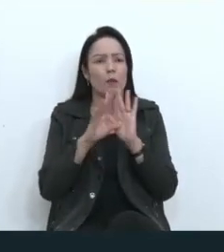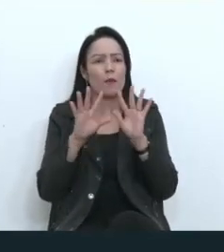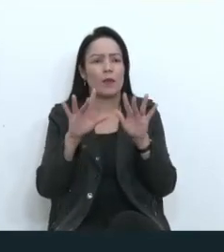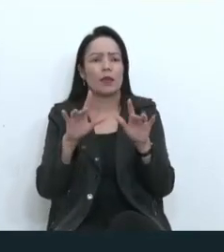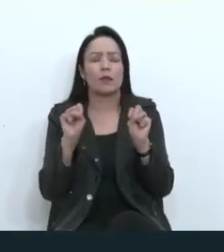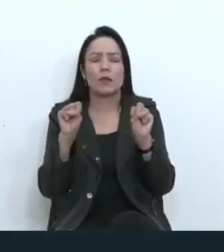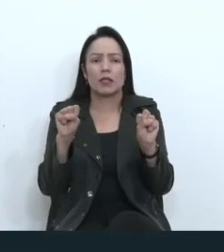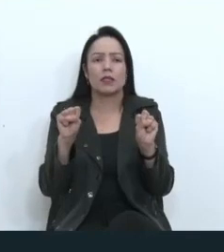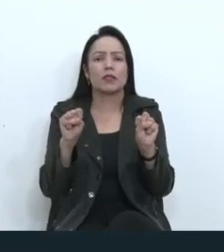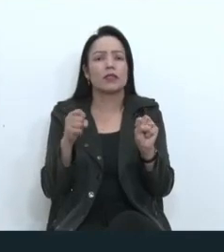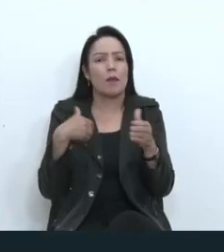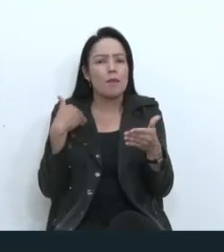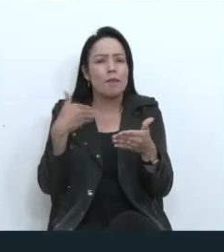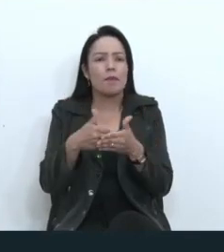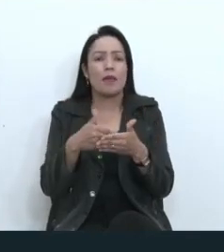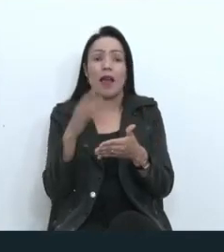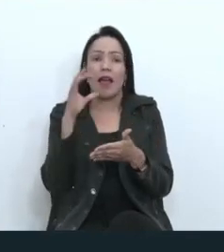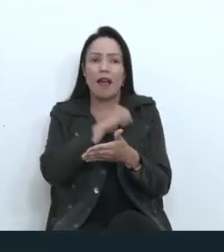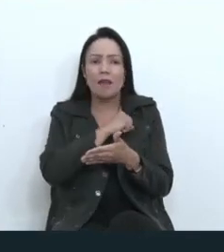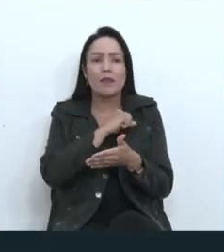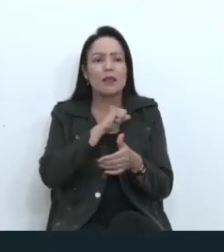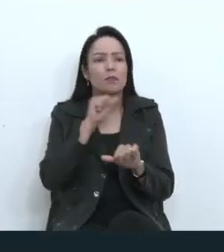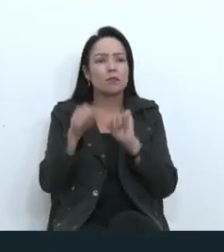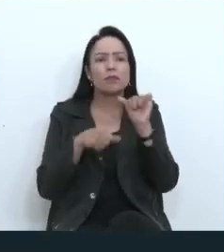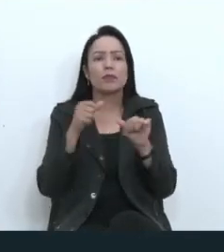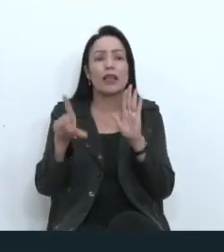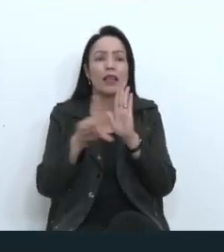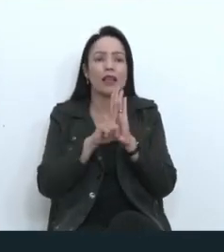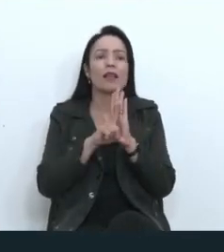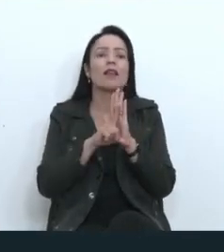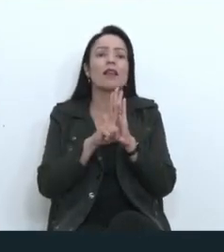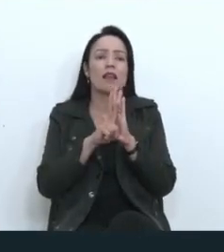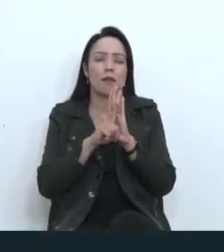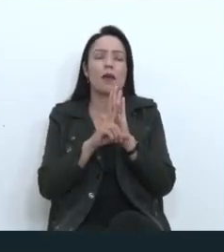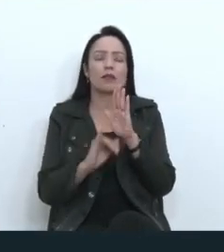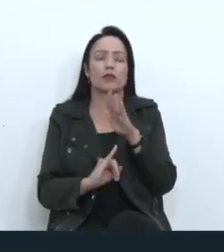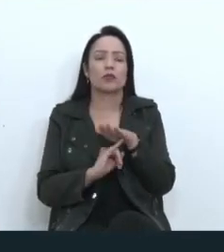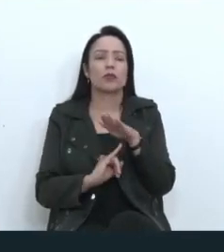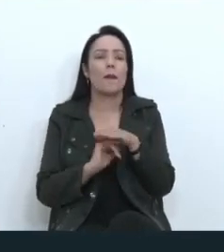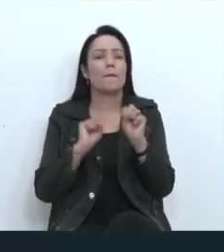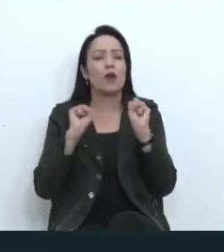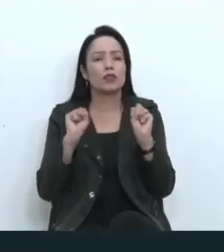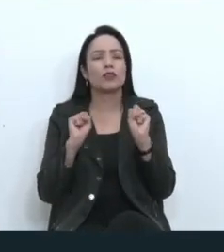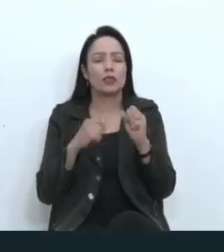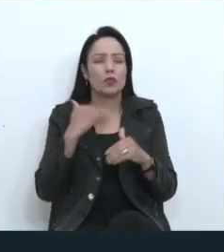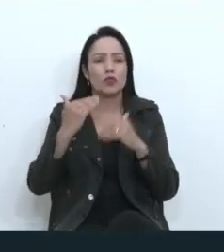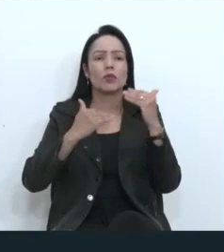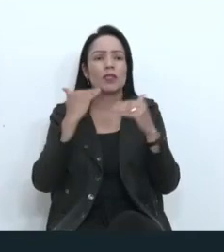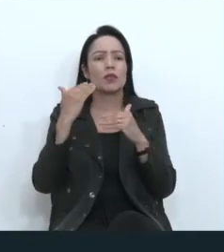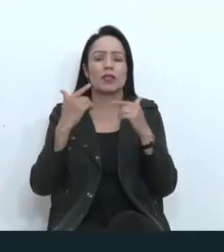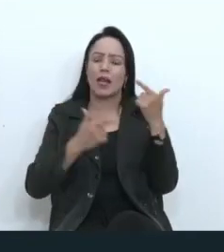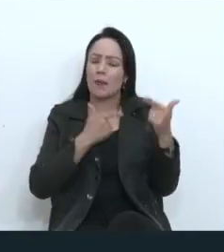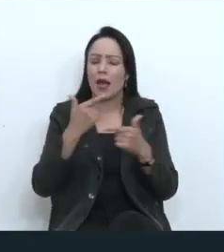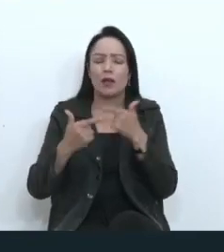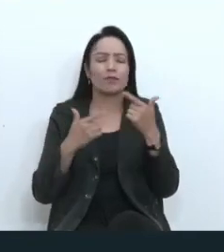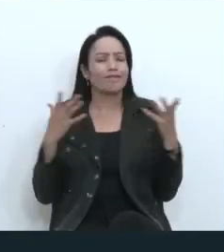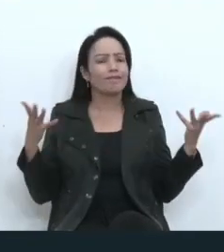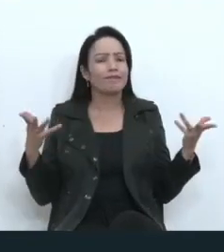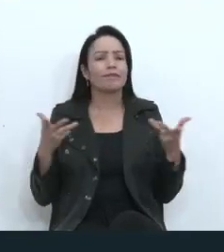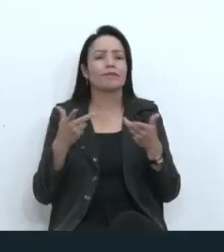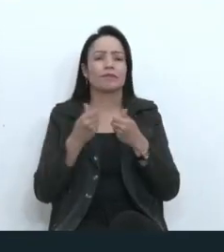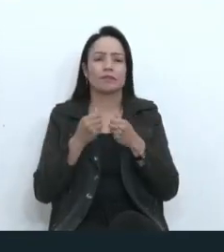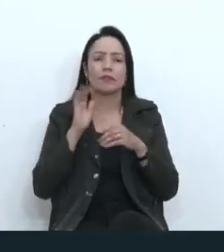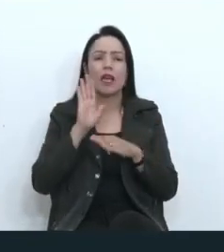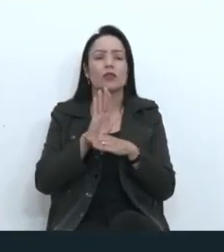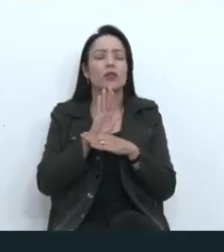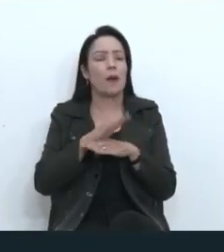que possa dentro em breve transformar em lei e para que essa entidade possa continuar desenvolvendo o seu belo trabalho em prol daqueles